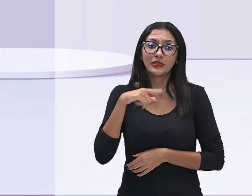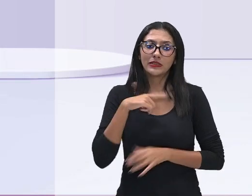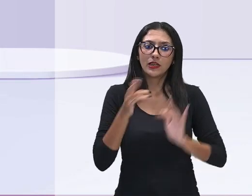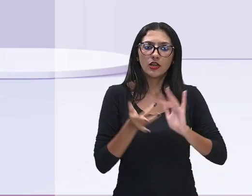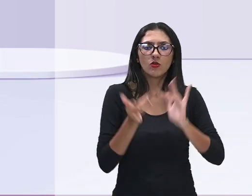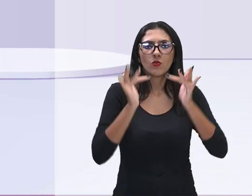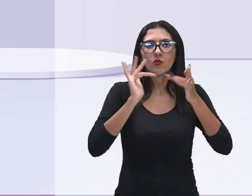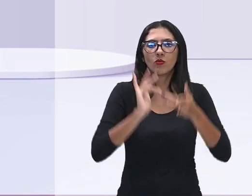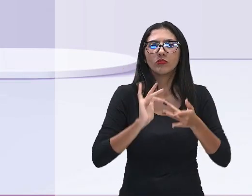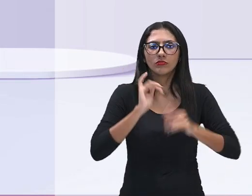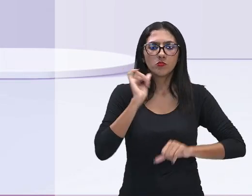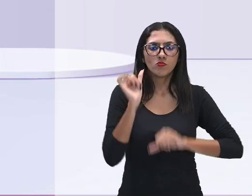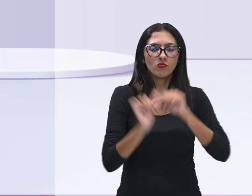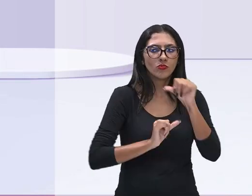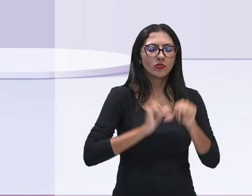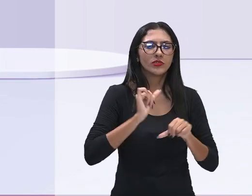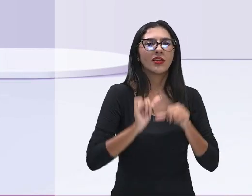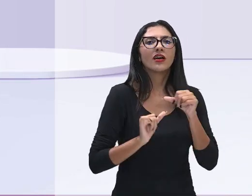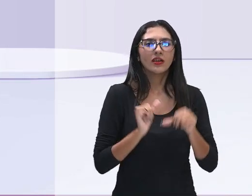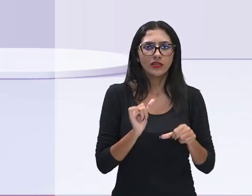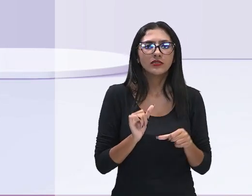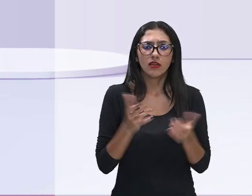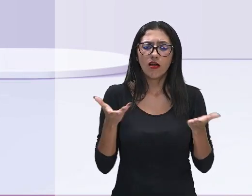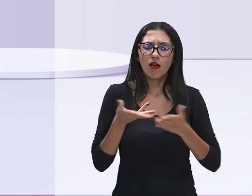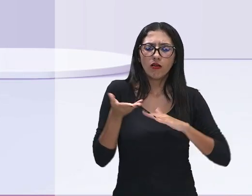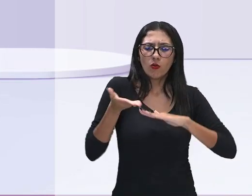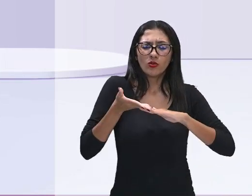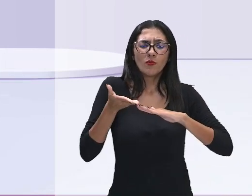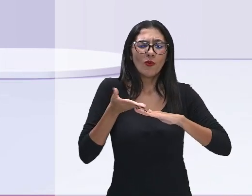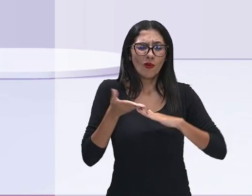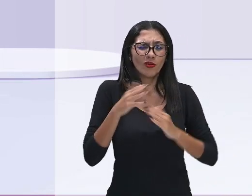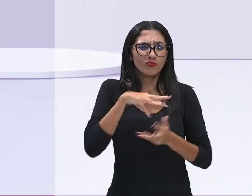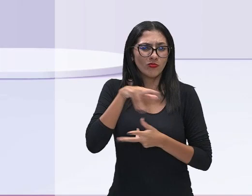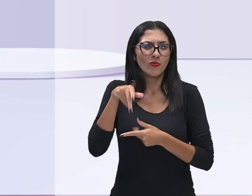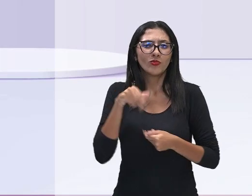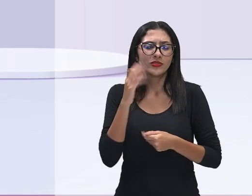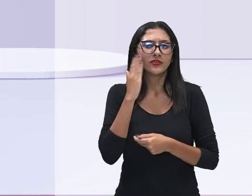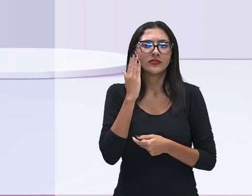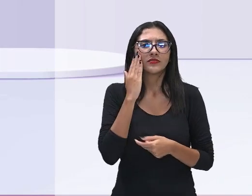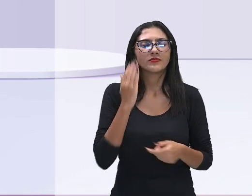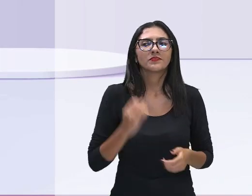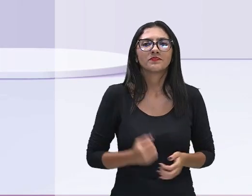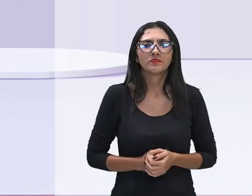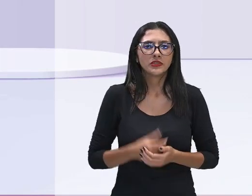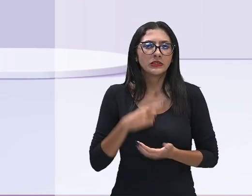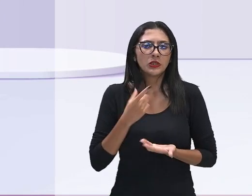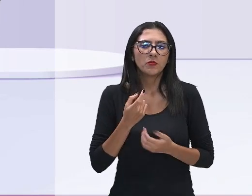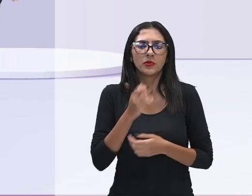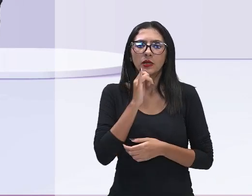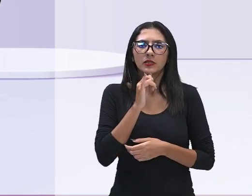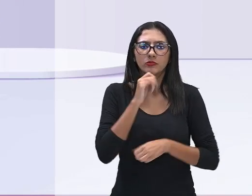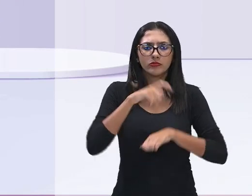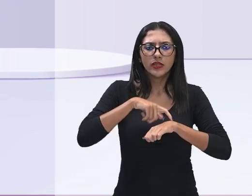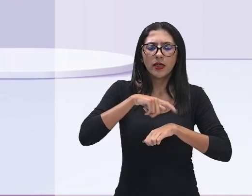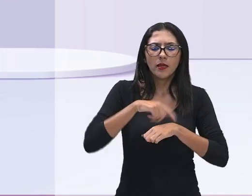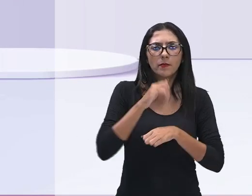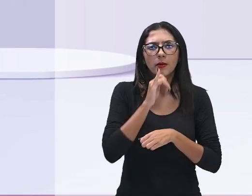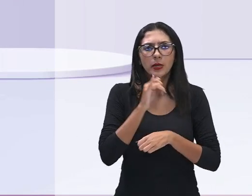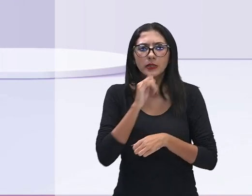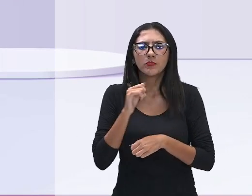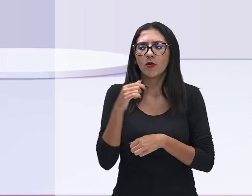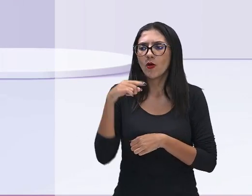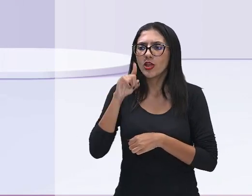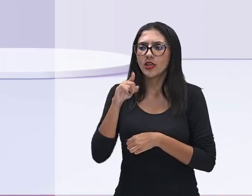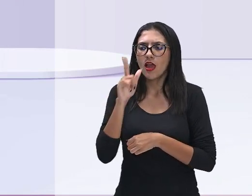de mudanças, deste mundo contemporâneo em que nós vivemos, sabe? Tirar aquele momento, pegar aquela canoa, entrar no